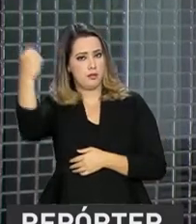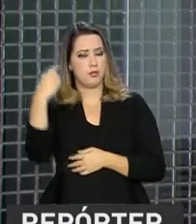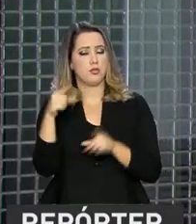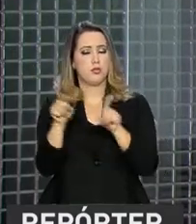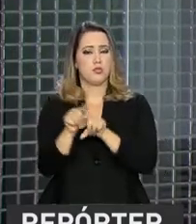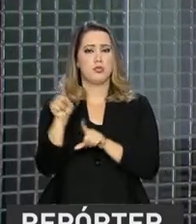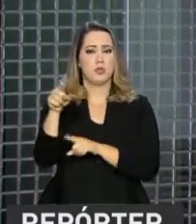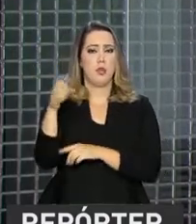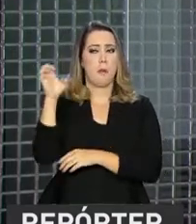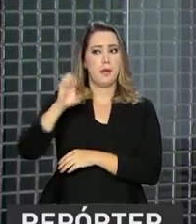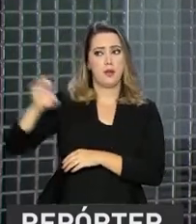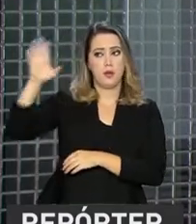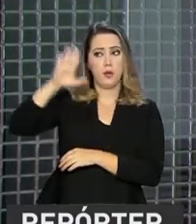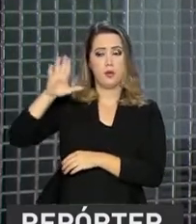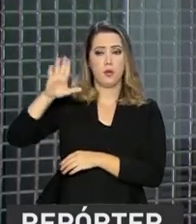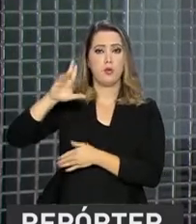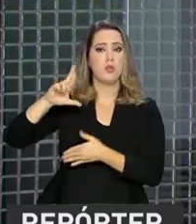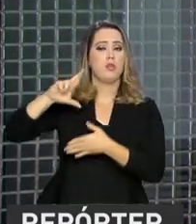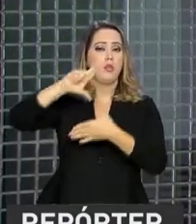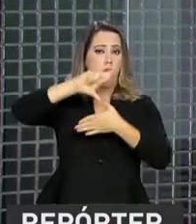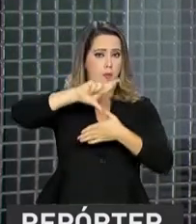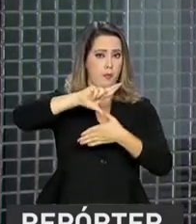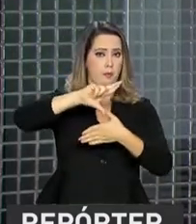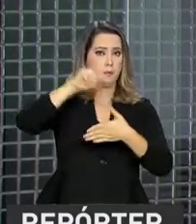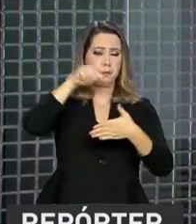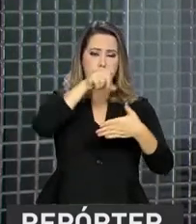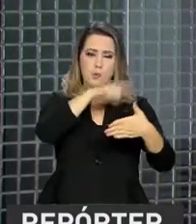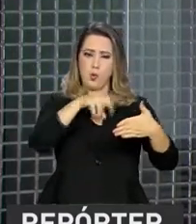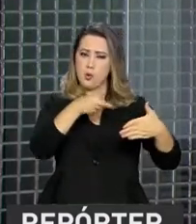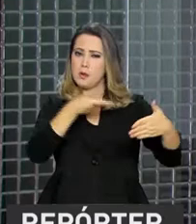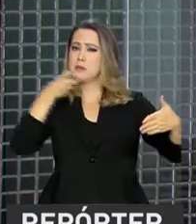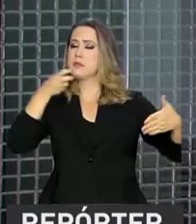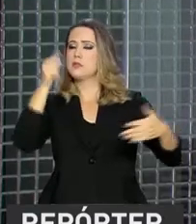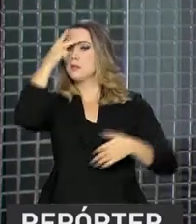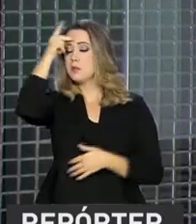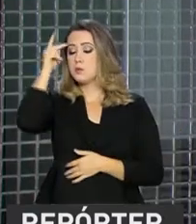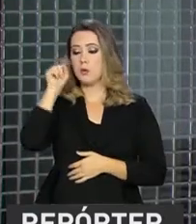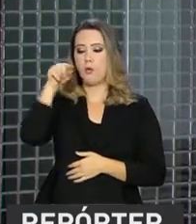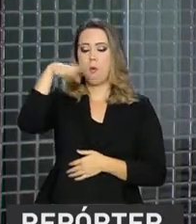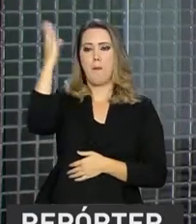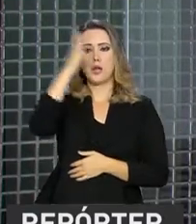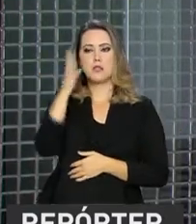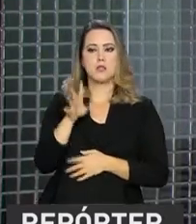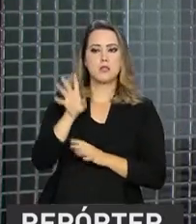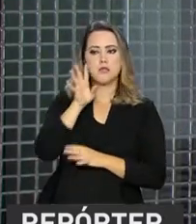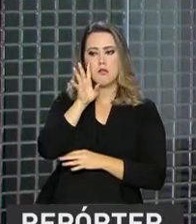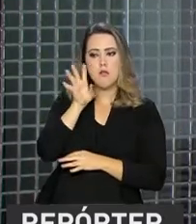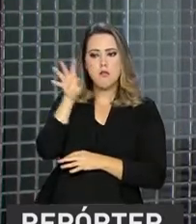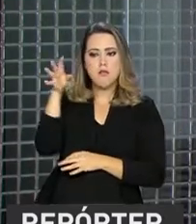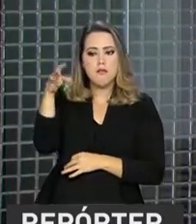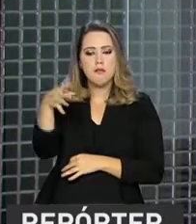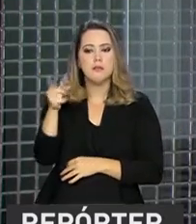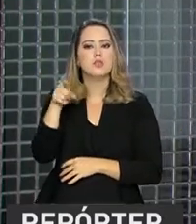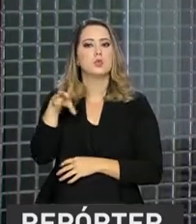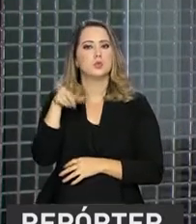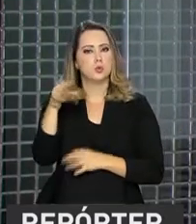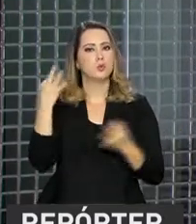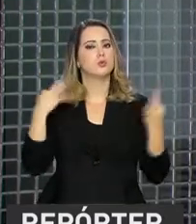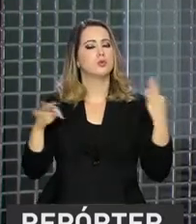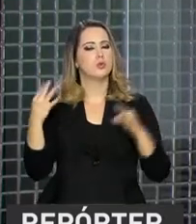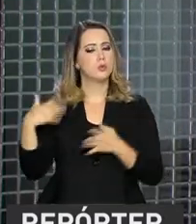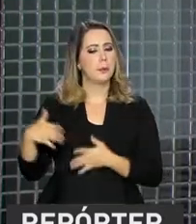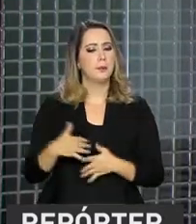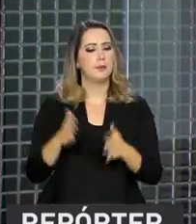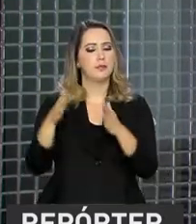e nós percebemos que há uma reação em relação ao Brasil, por ser um país ainda que tem tudo para desenvolver no turismo, temos um